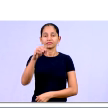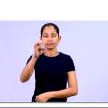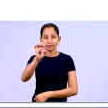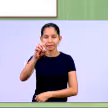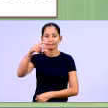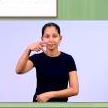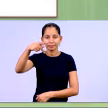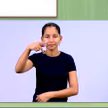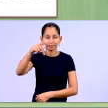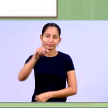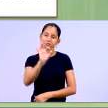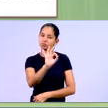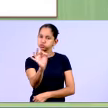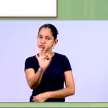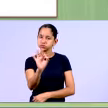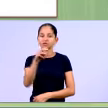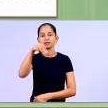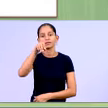EPP.